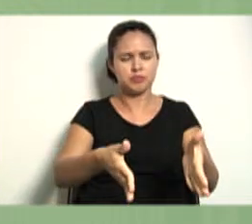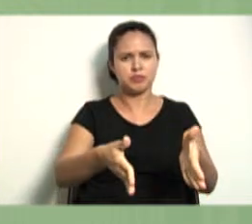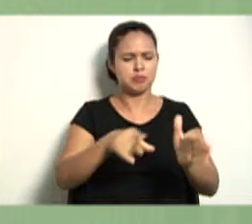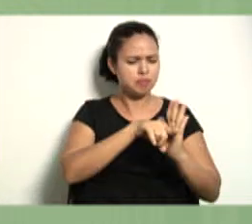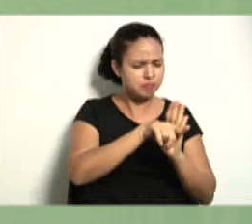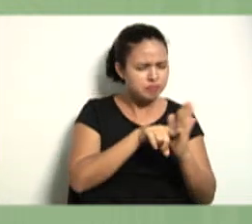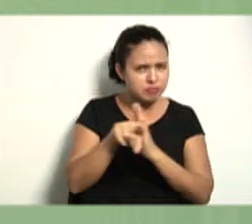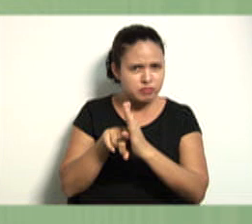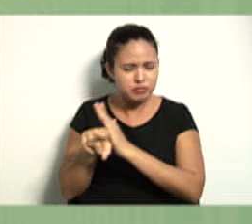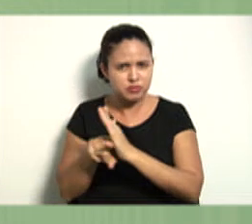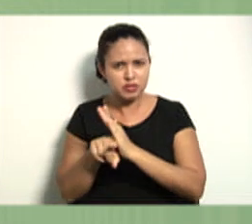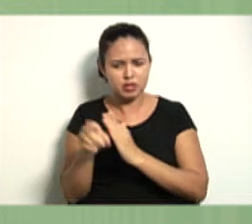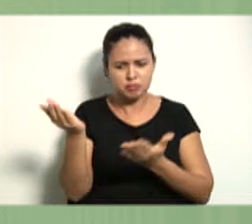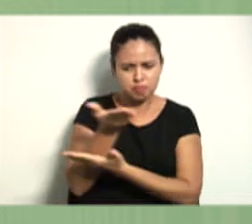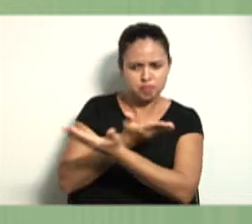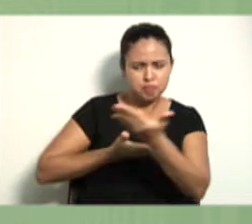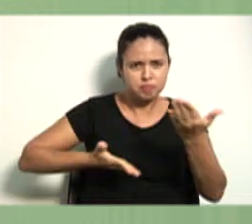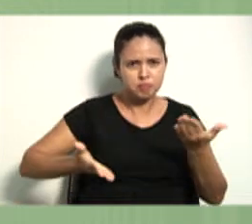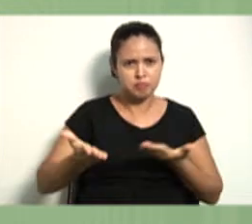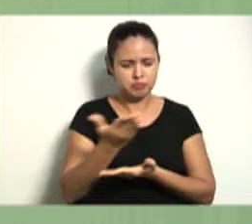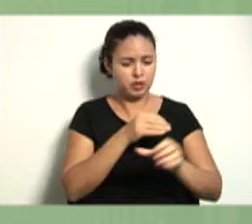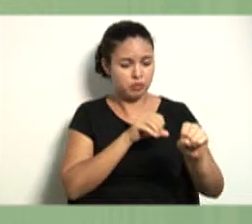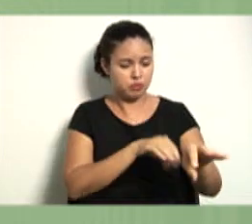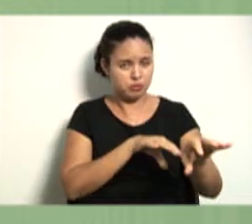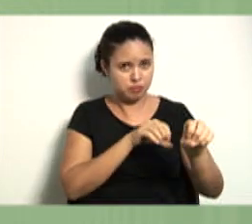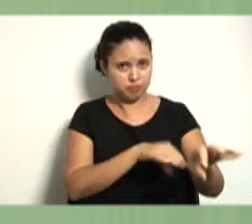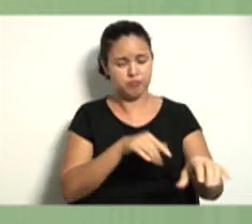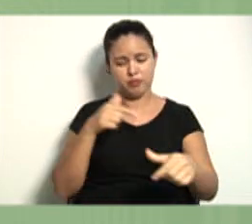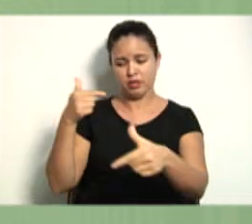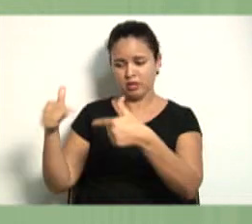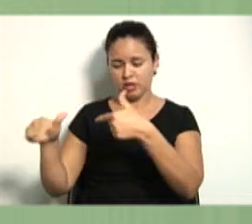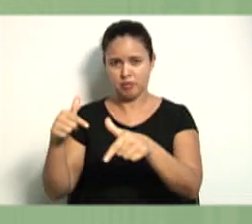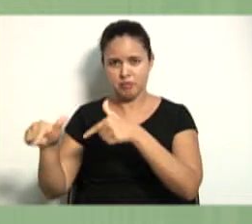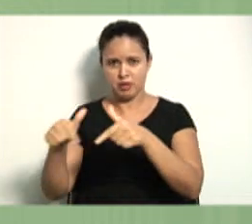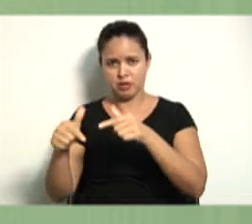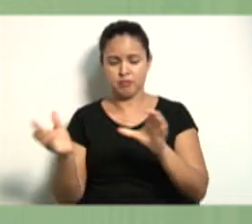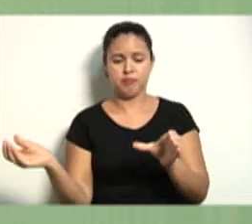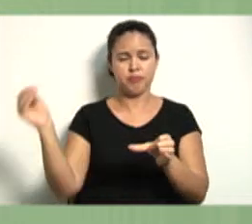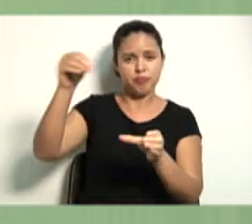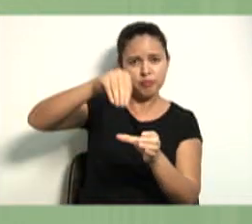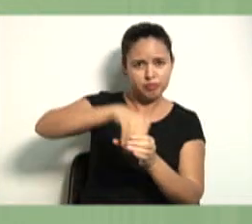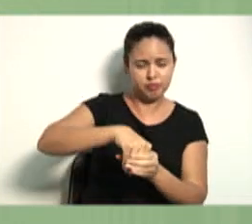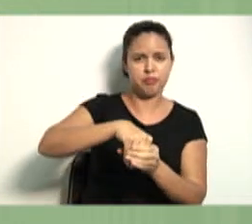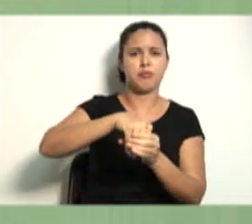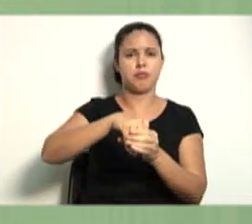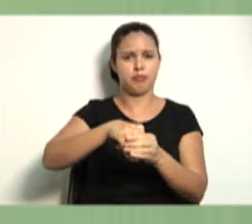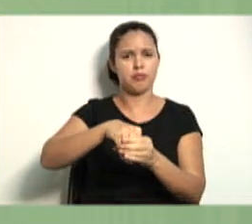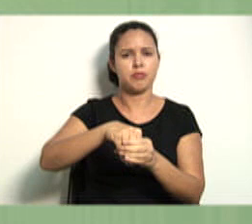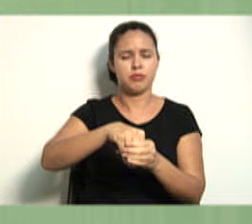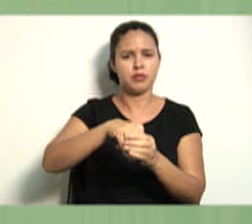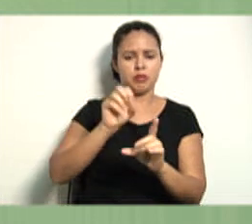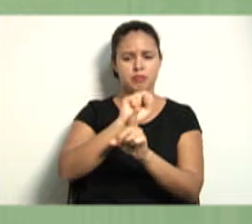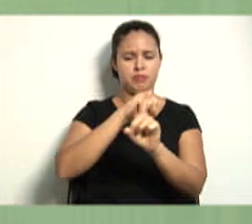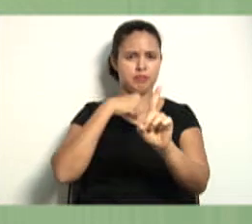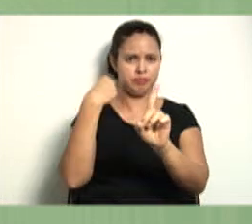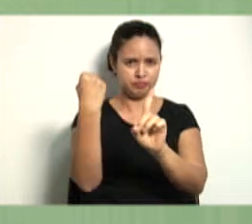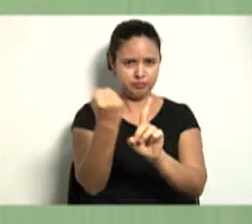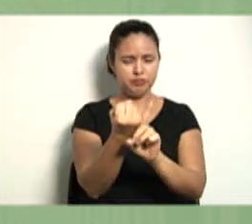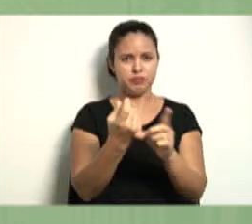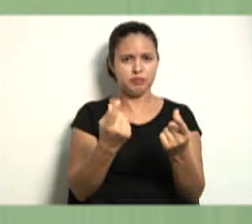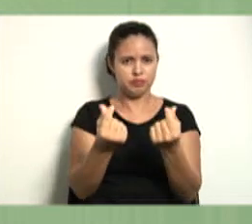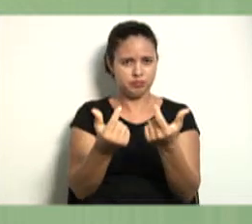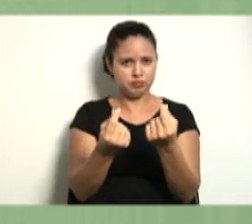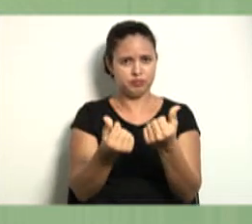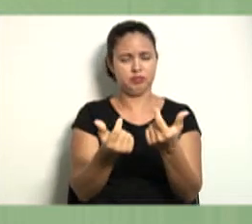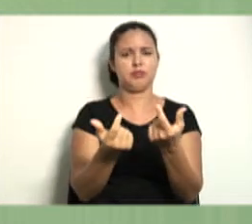análise das relações entre a educação e o trabalho dentro do sistema capitalista de